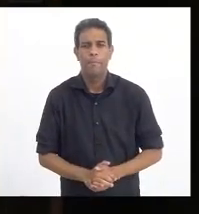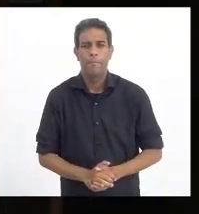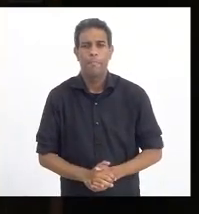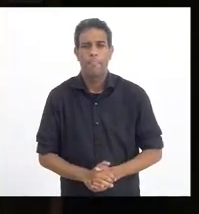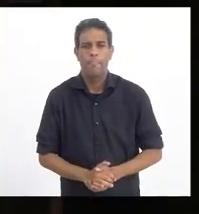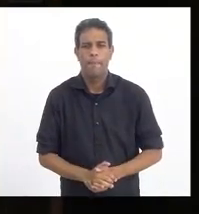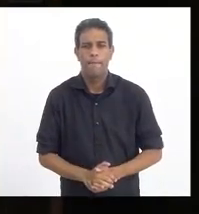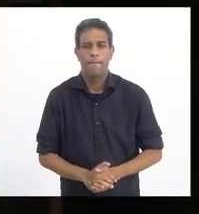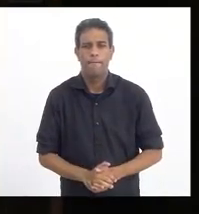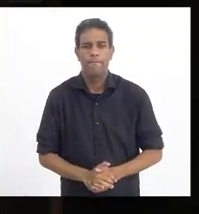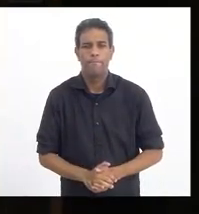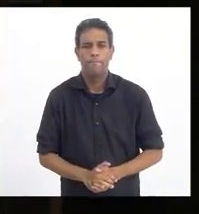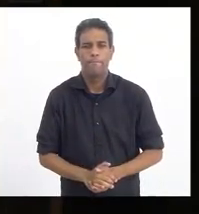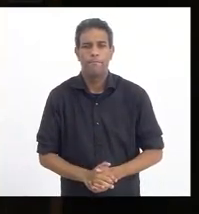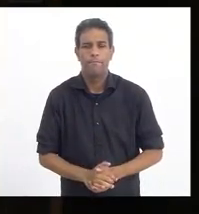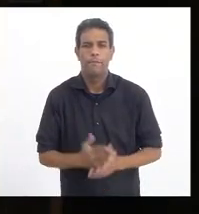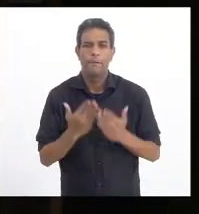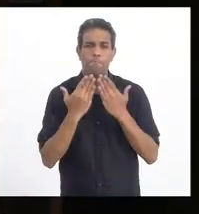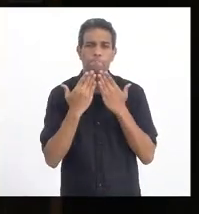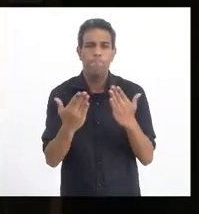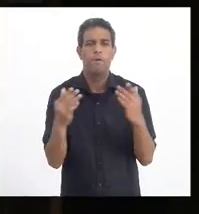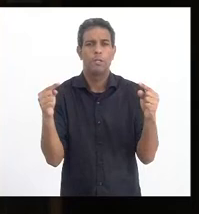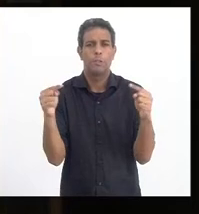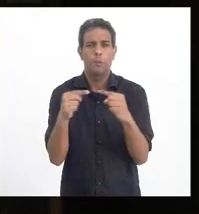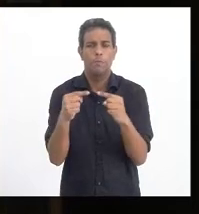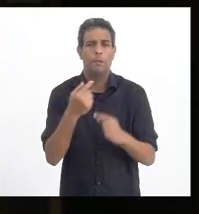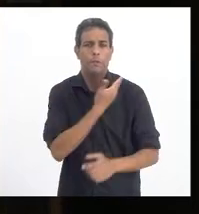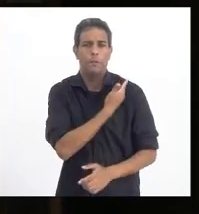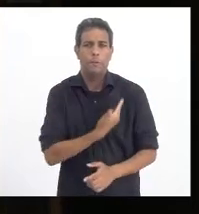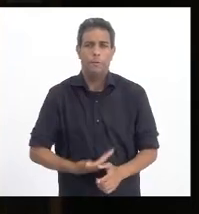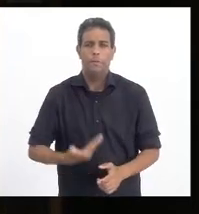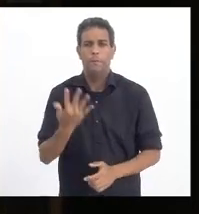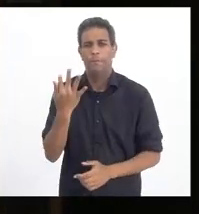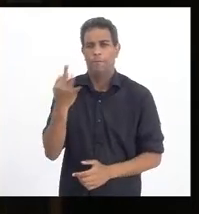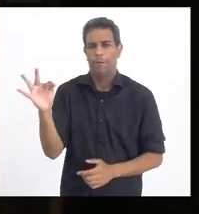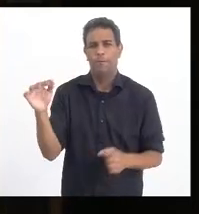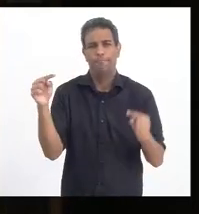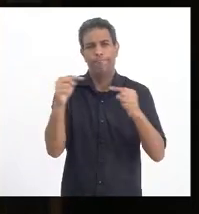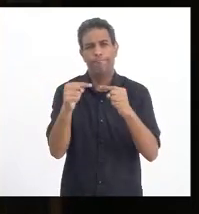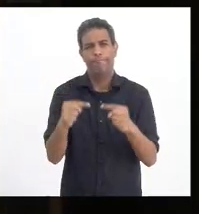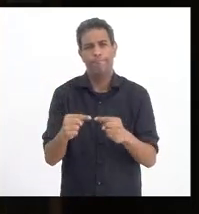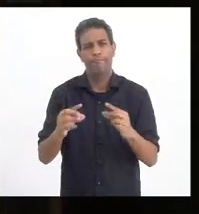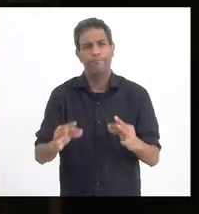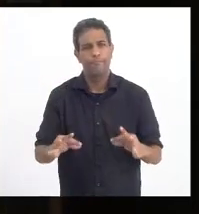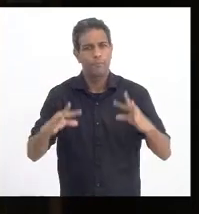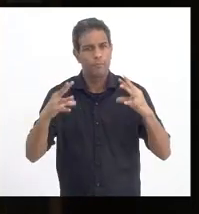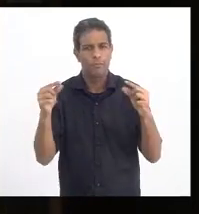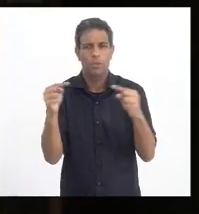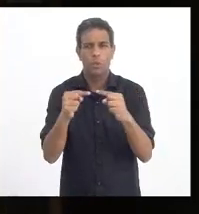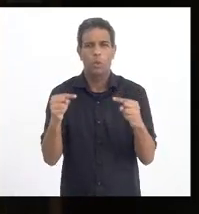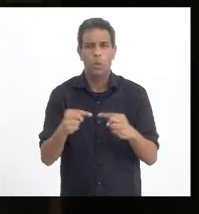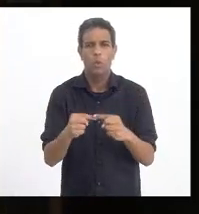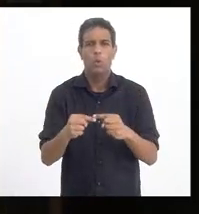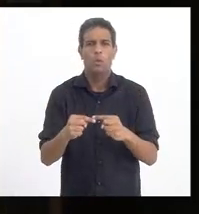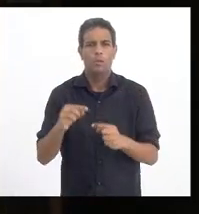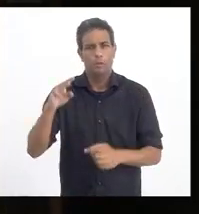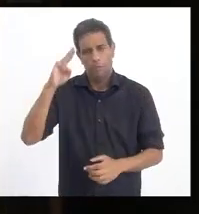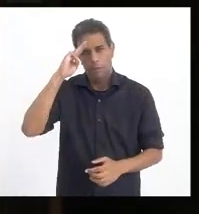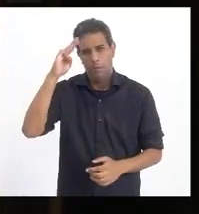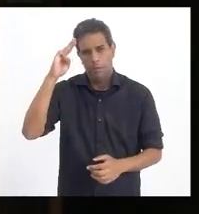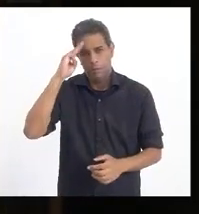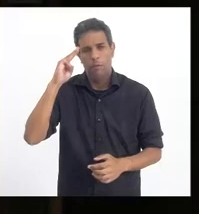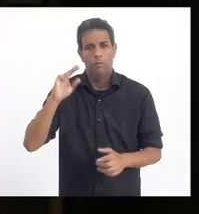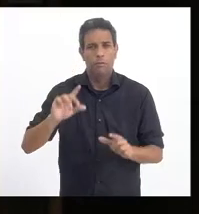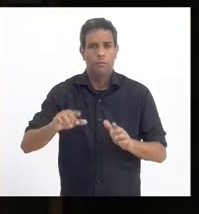é autorização e junto ao governo também para que a remuneração do militar por invalidez